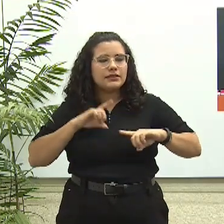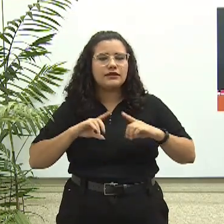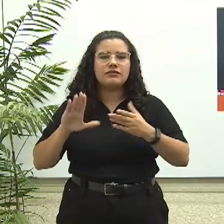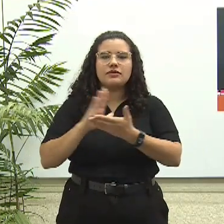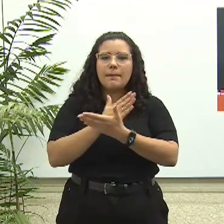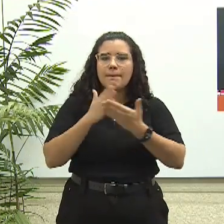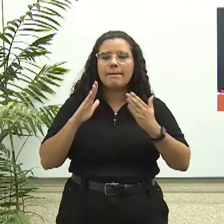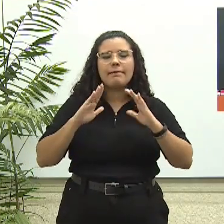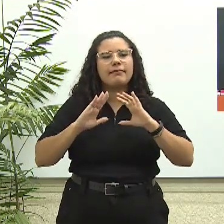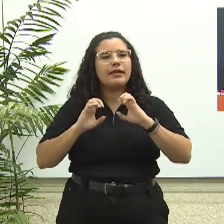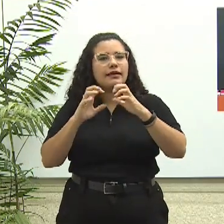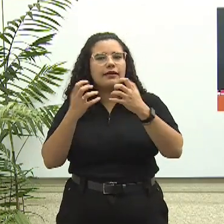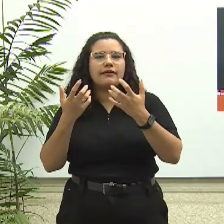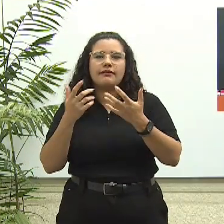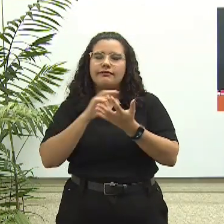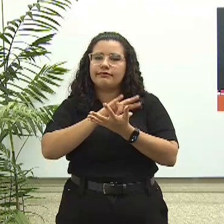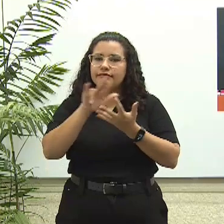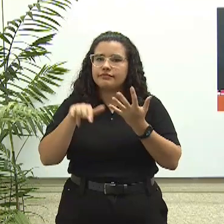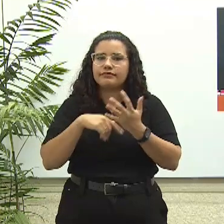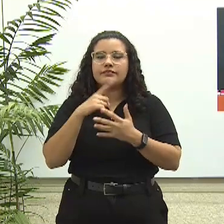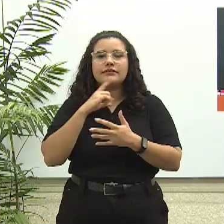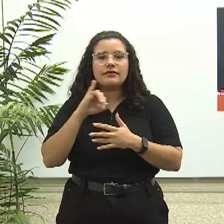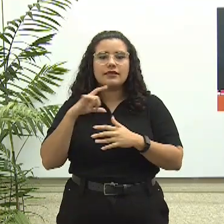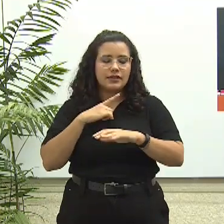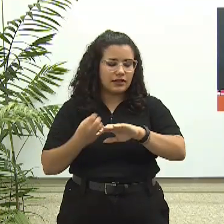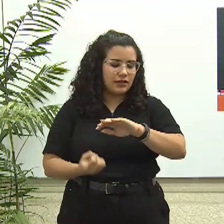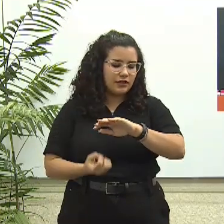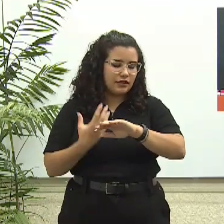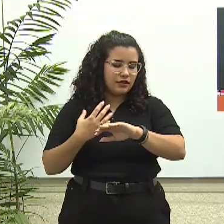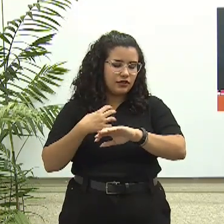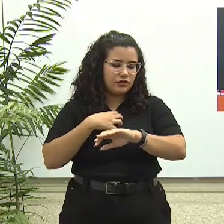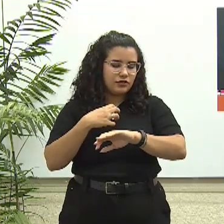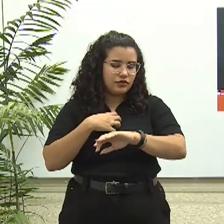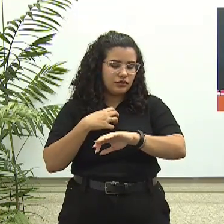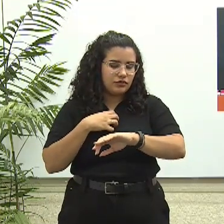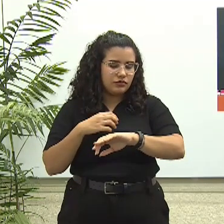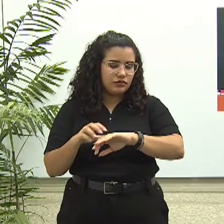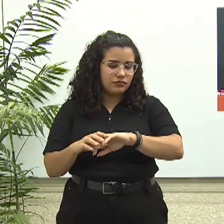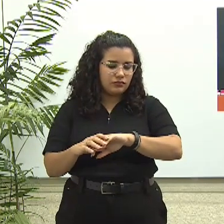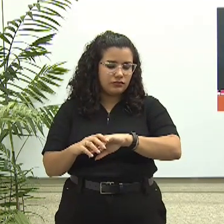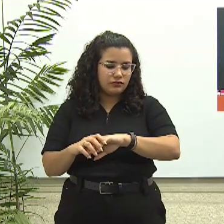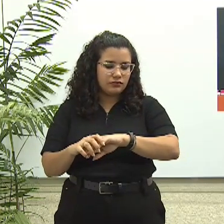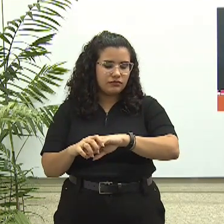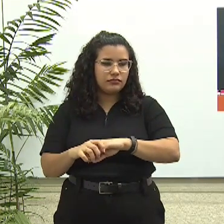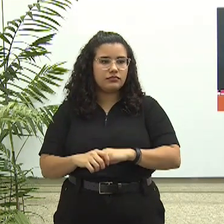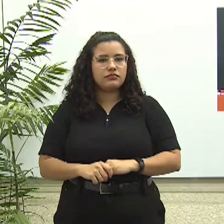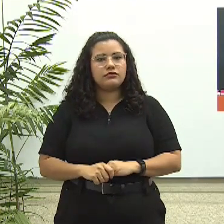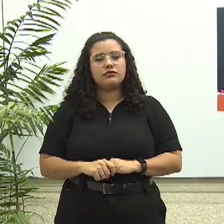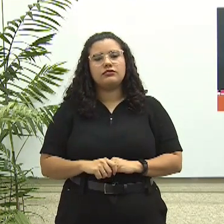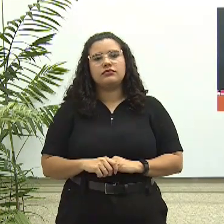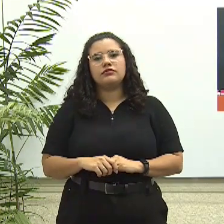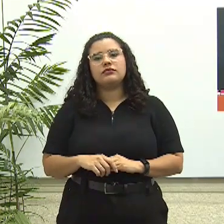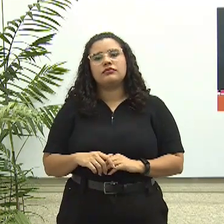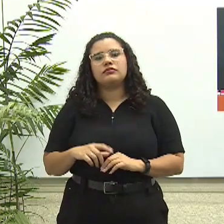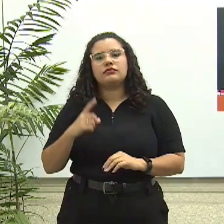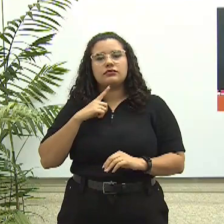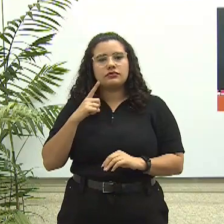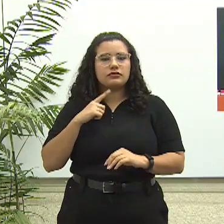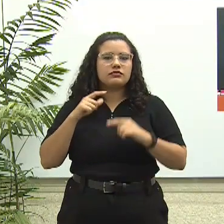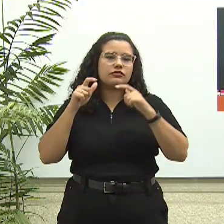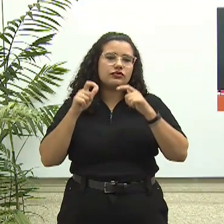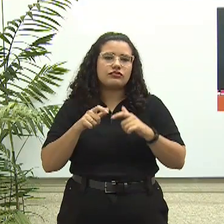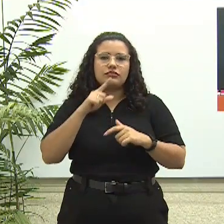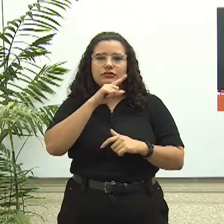briga né Se ela cria uma Persona que não entendeu não reclama né já tem na China apresentando